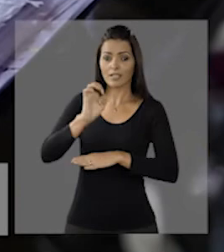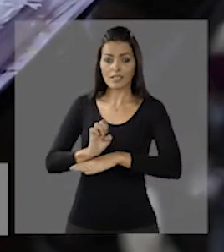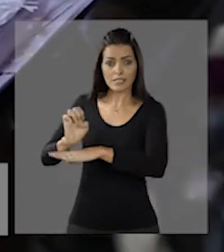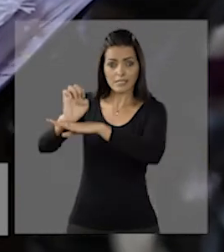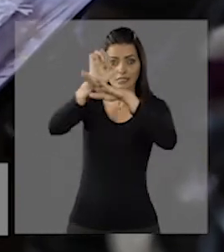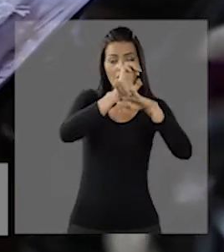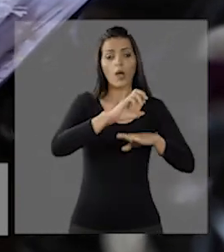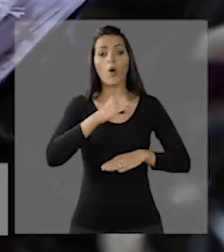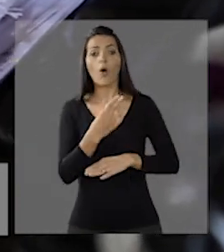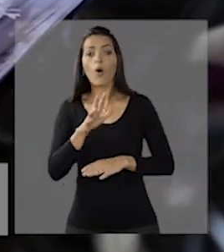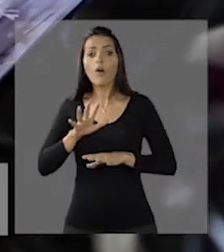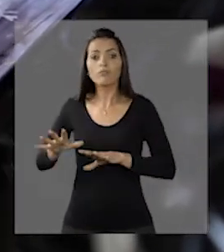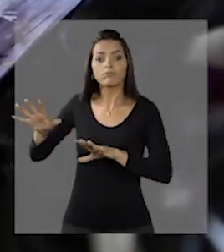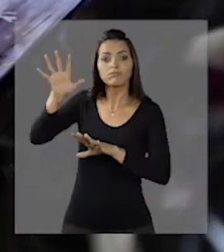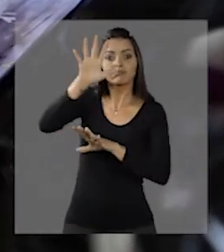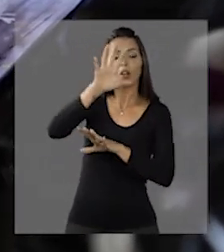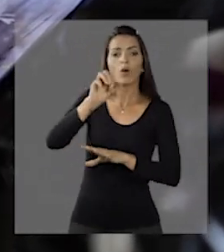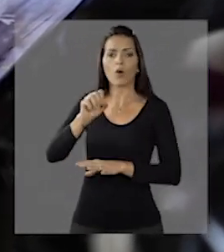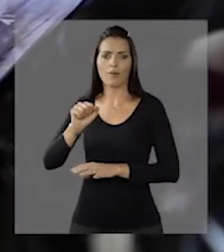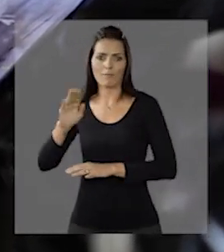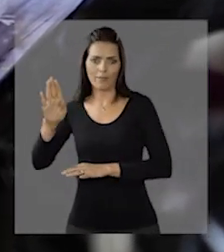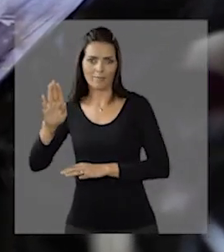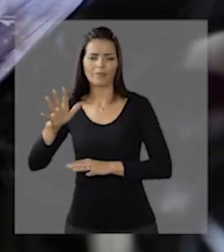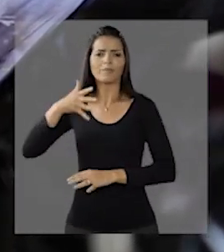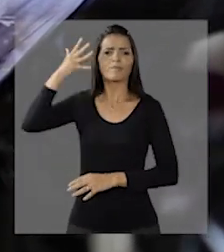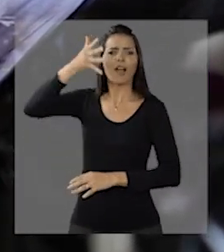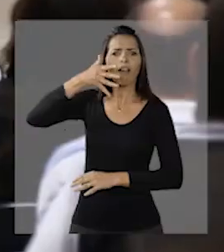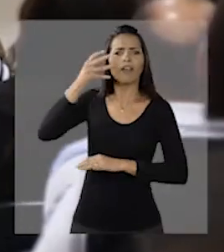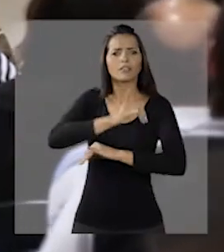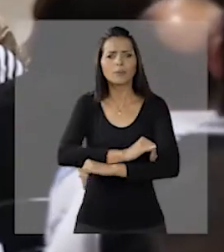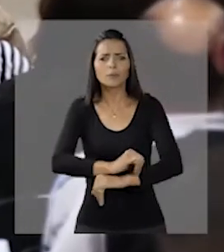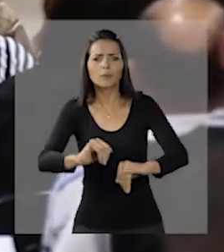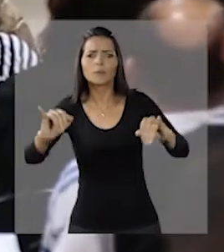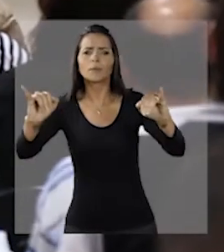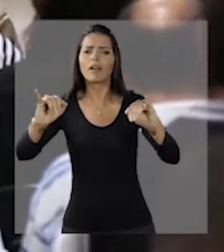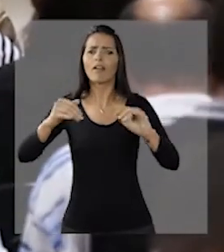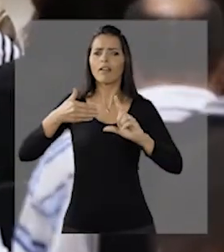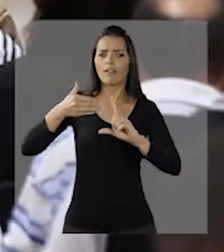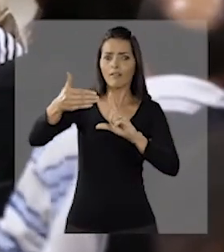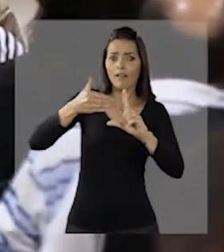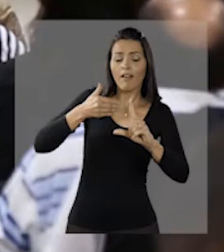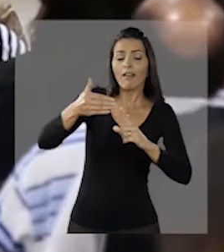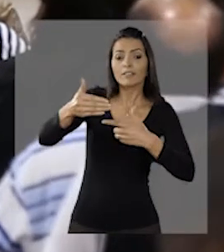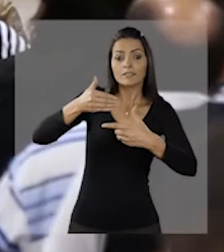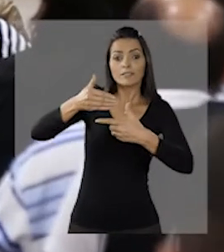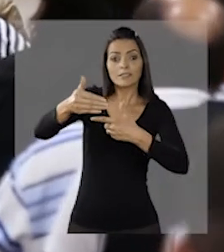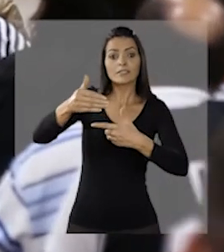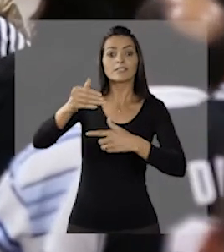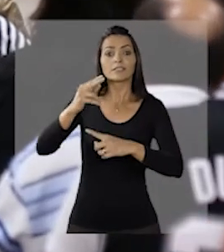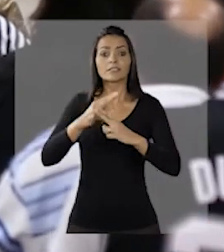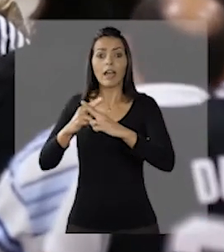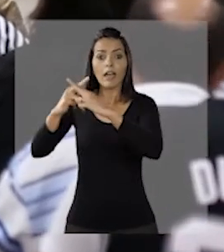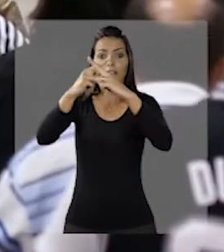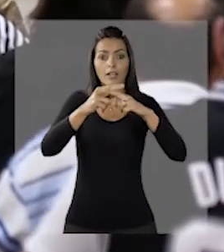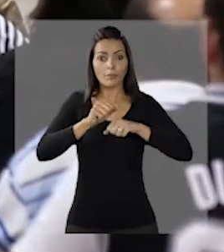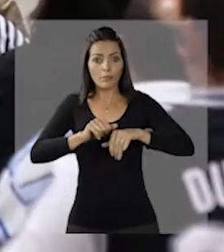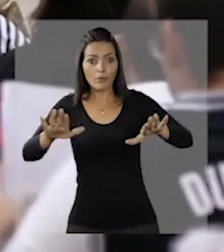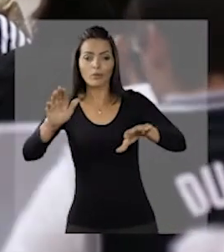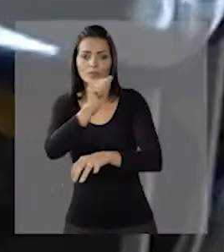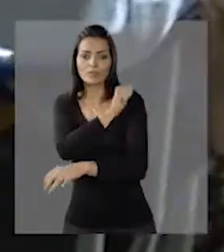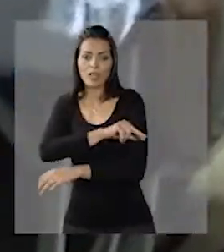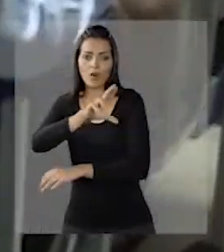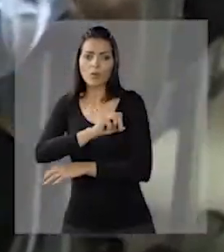de advocacia nos estados ou nas seccionais da OAB. As palestras são transmitidas via satélite para os